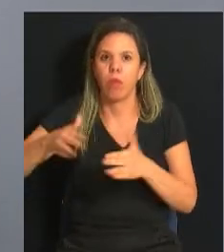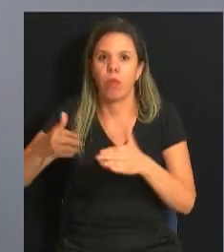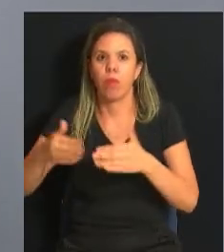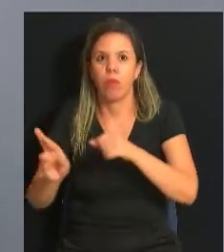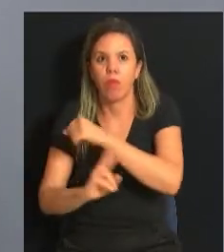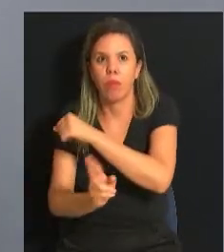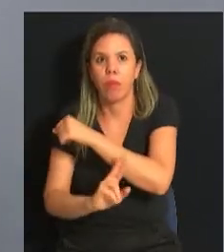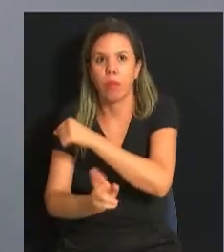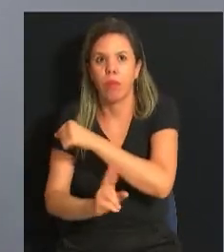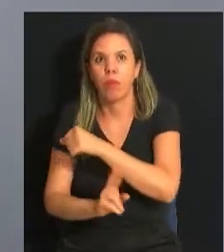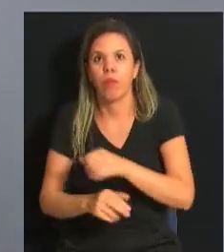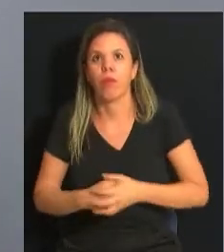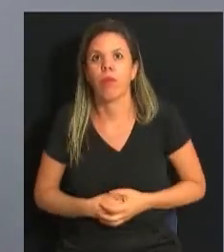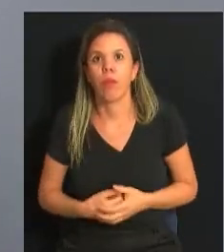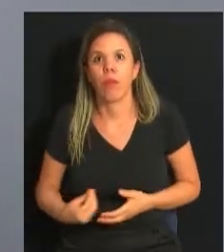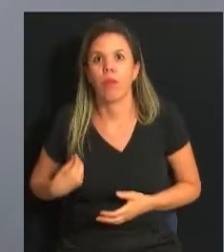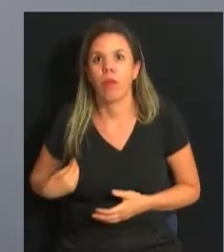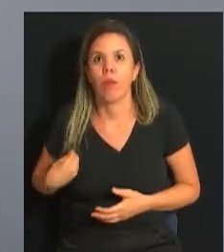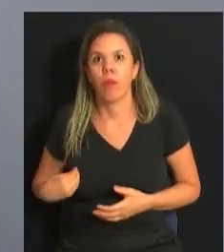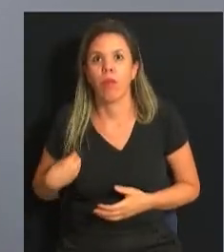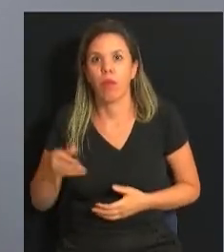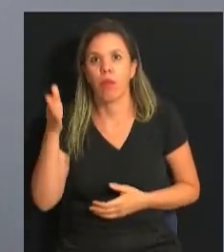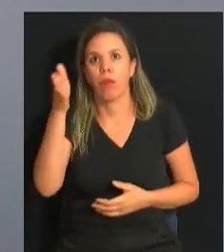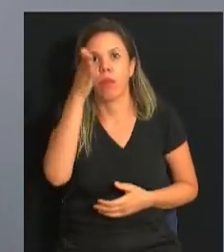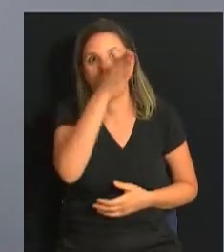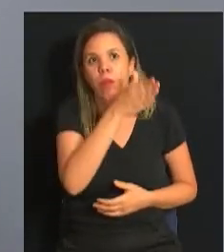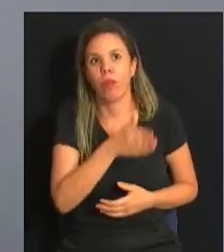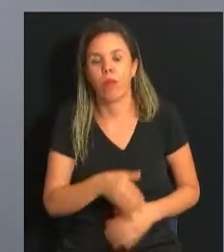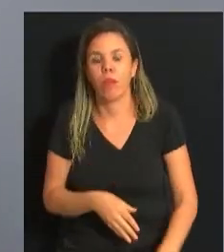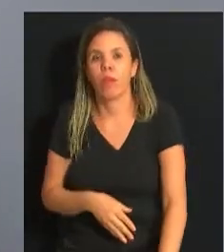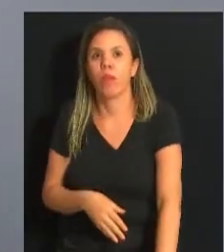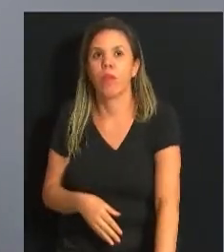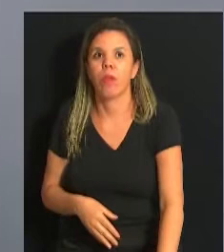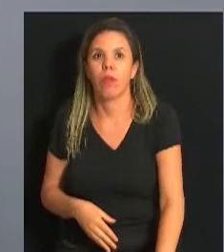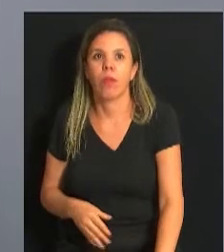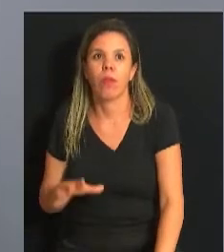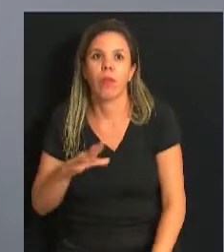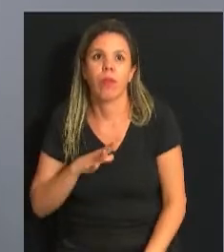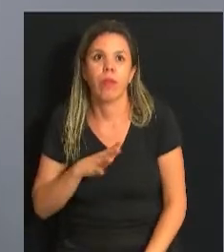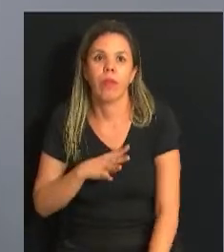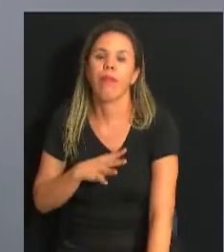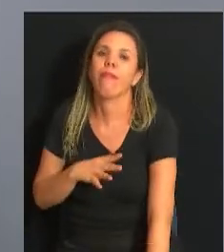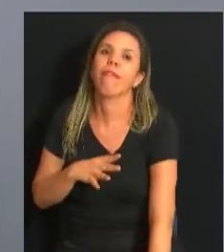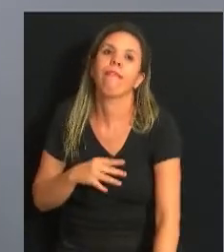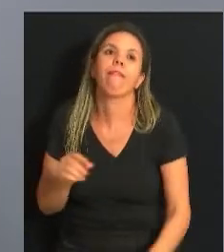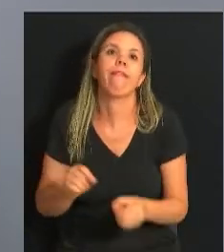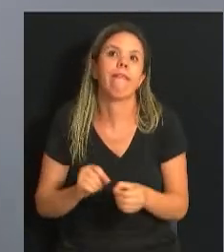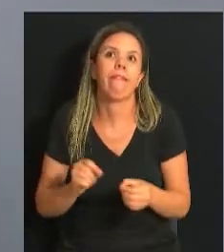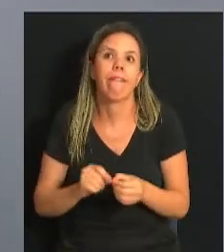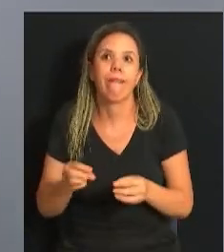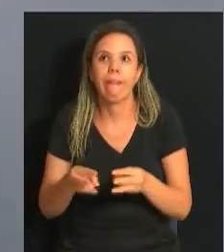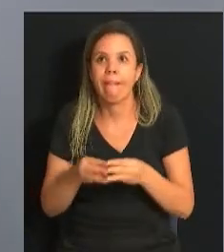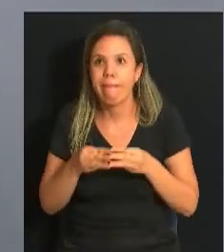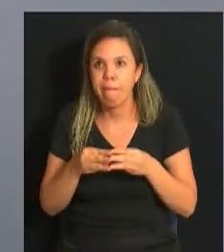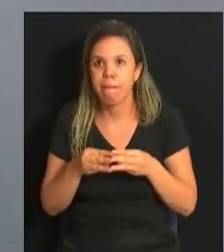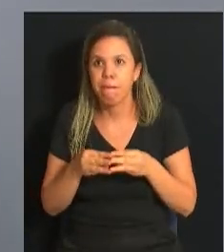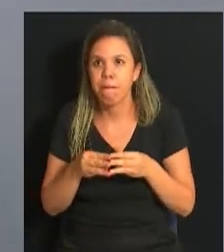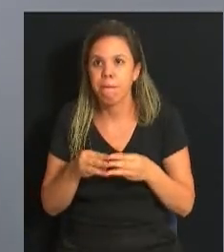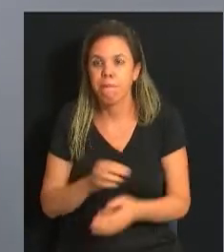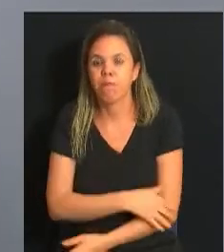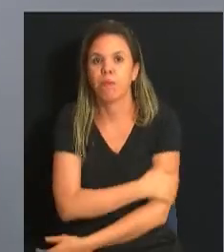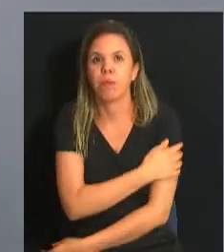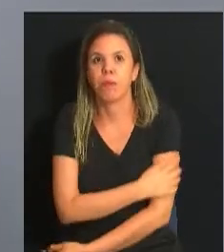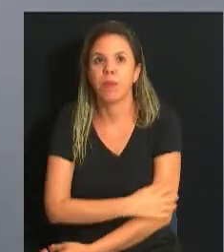rodovia então nós passando por todo esse trecho no período Urbano aqui da cidade fizemos essa Moção para que